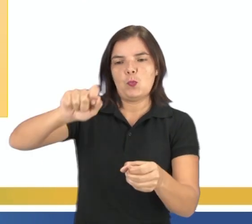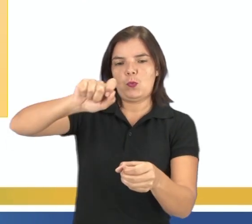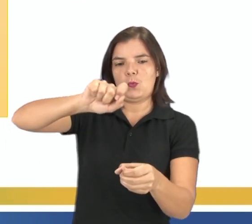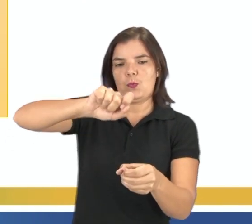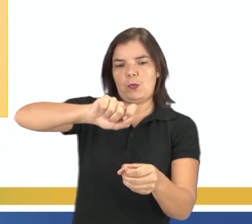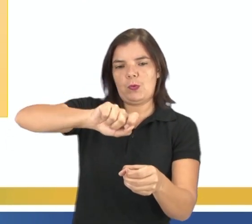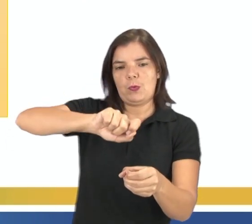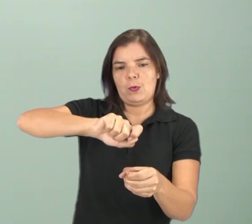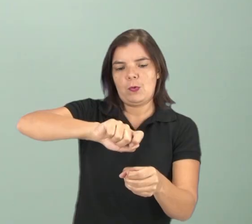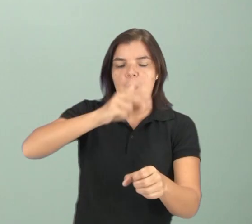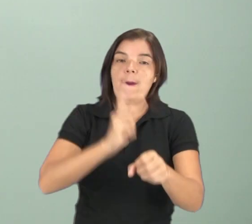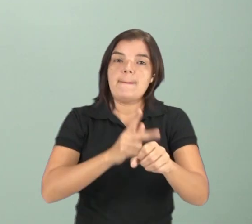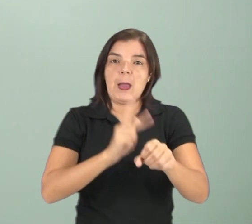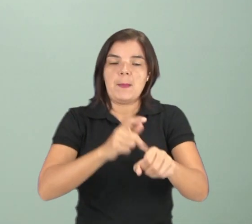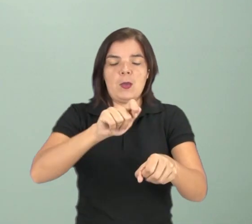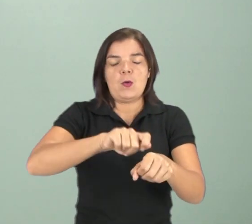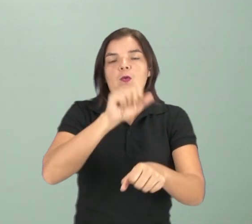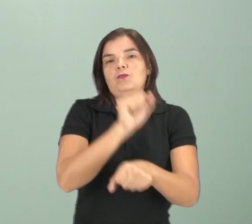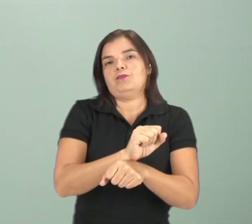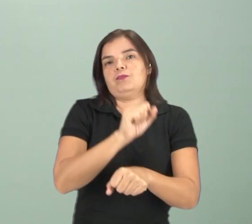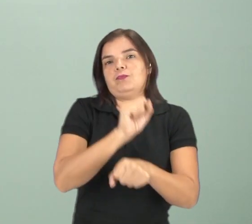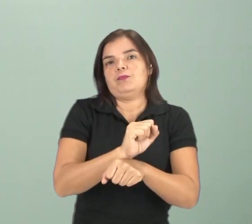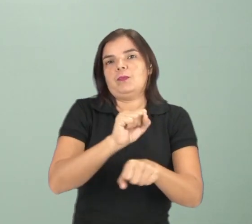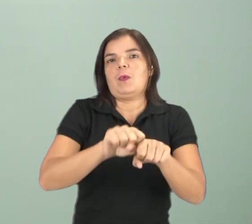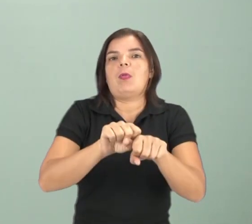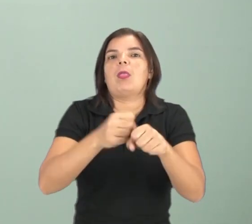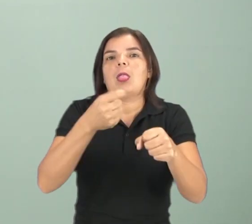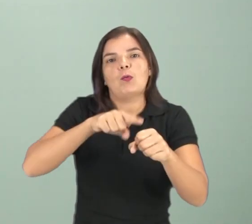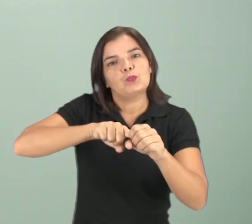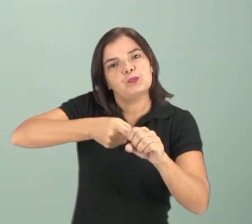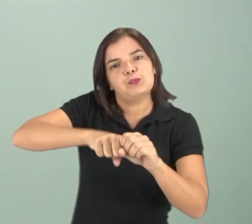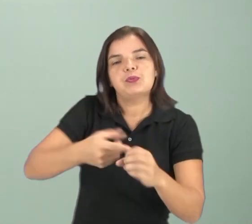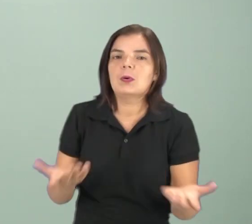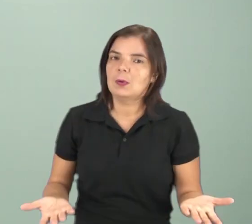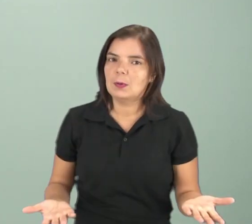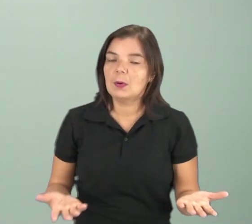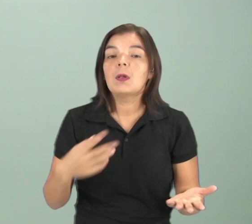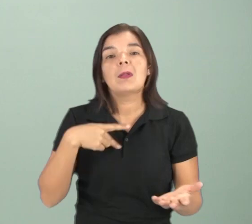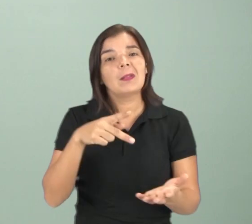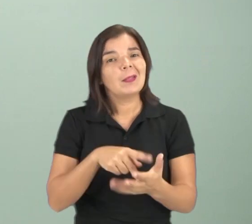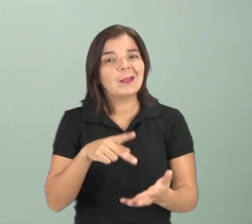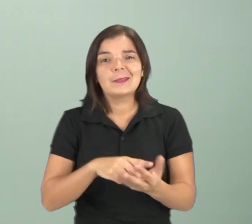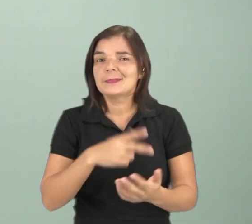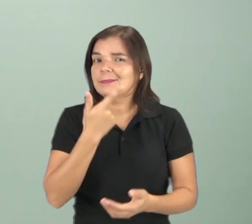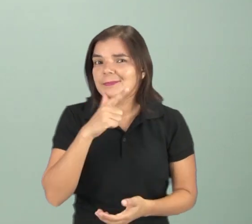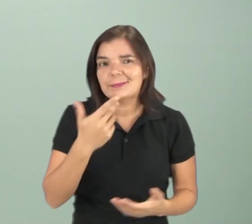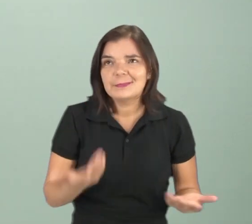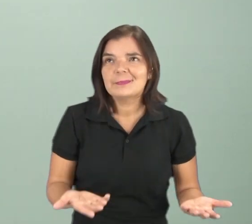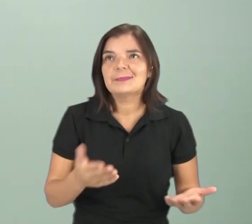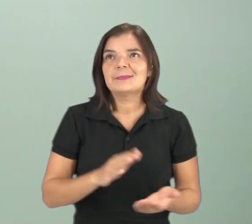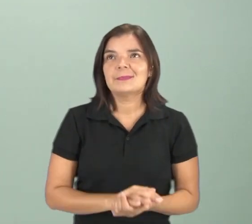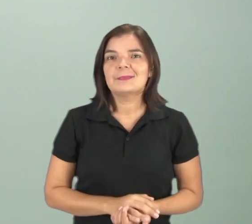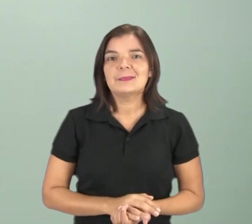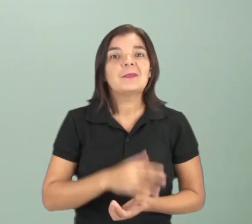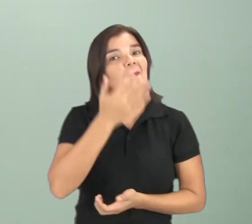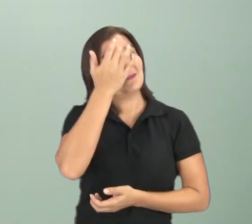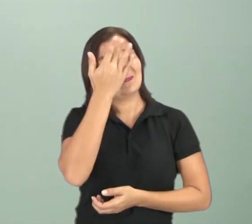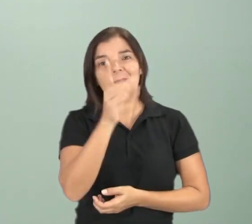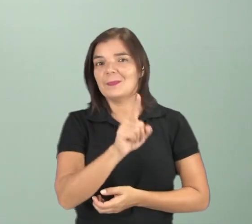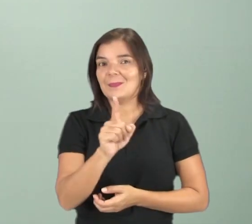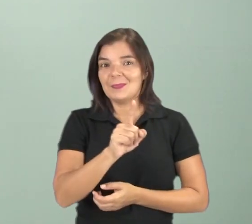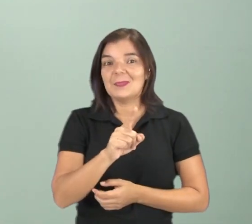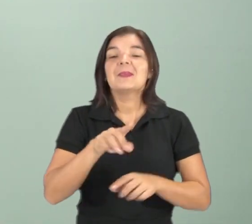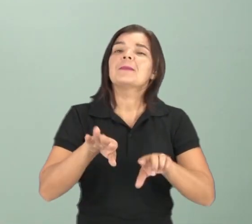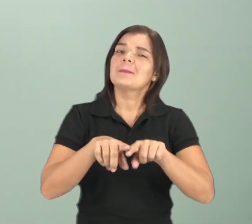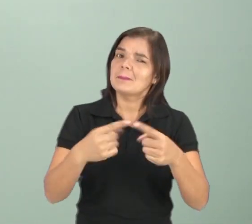água em uma pedra e esperando que ela fure. Na verdade, isso aí não seria tão fácil e